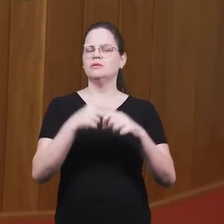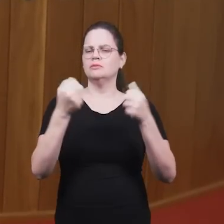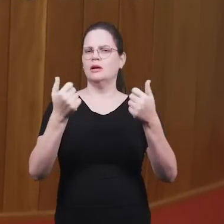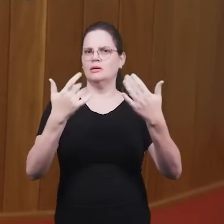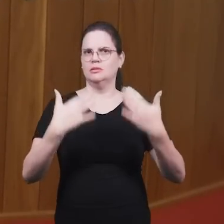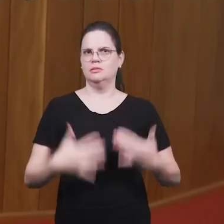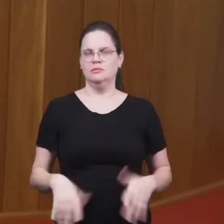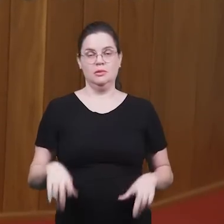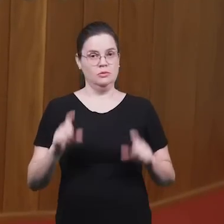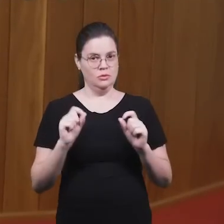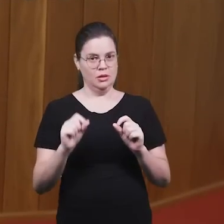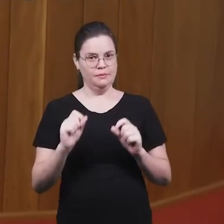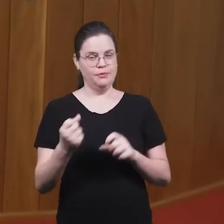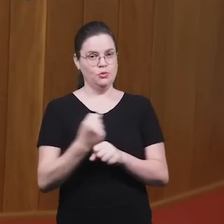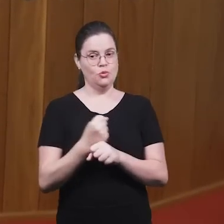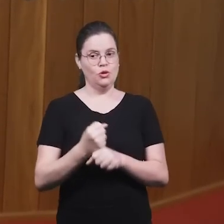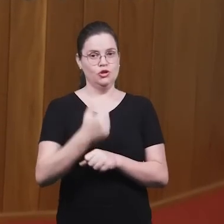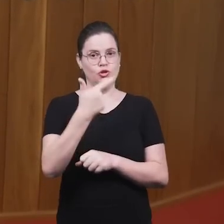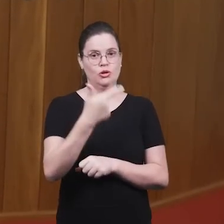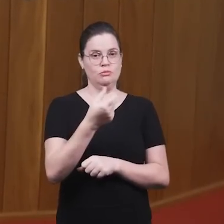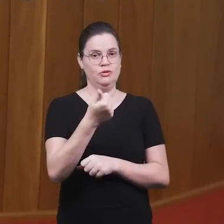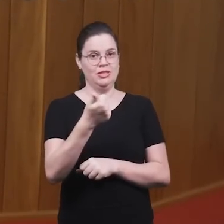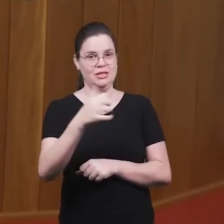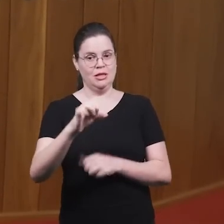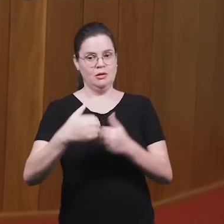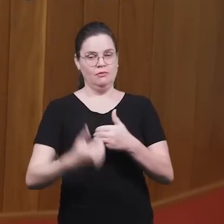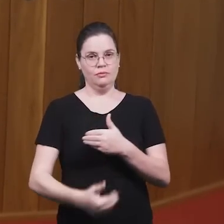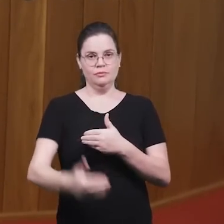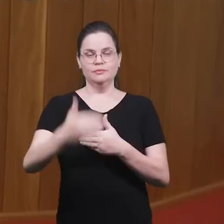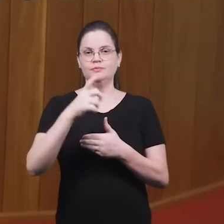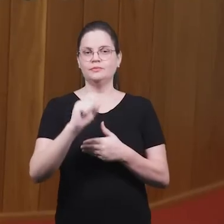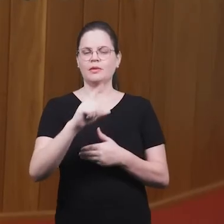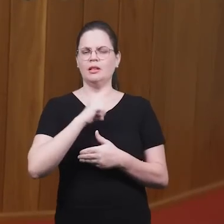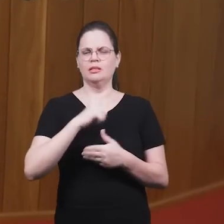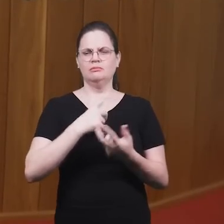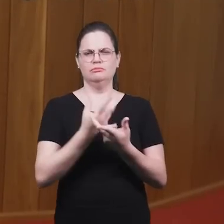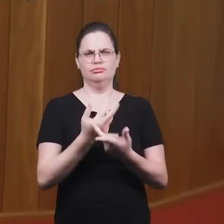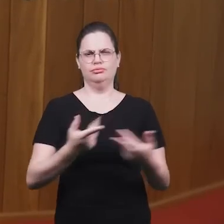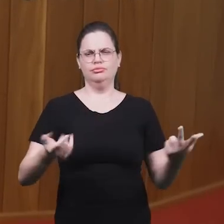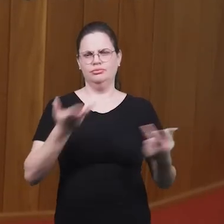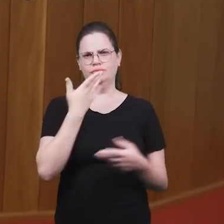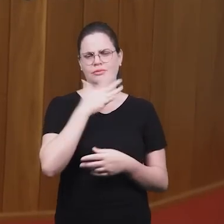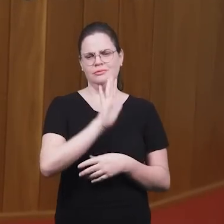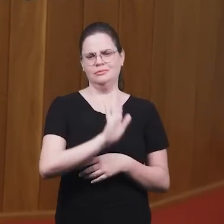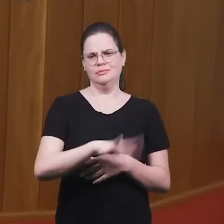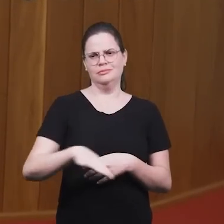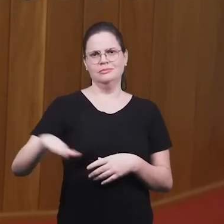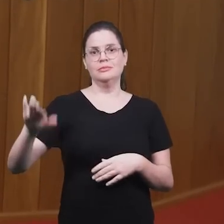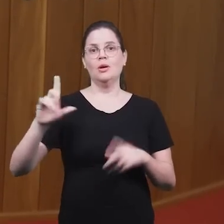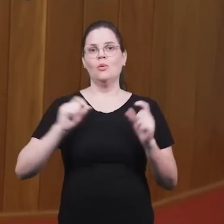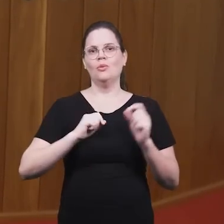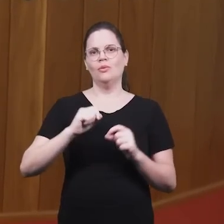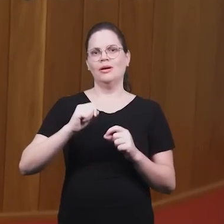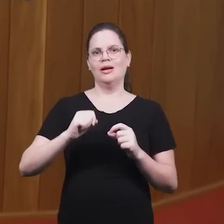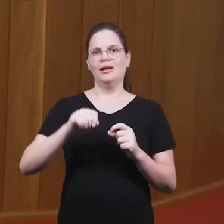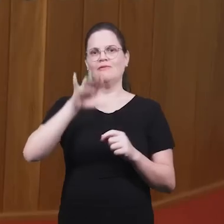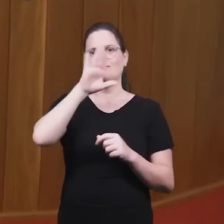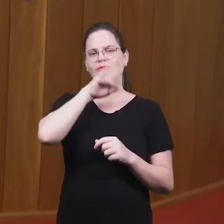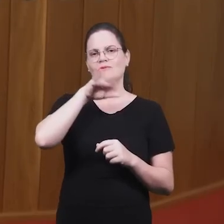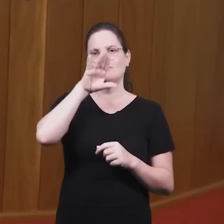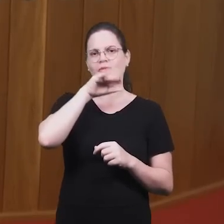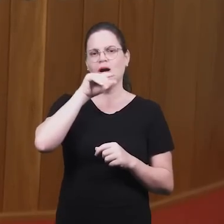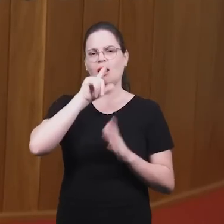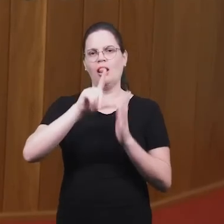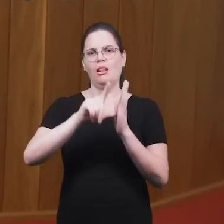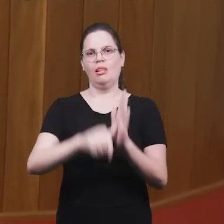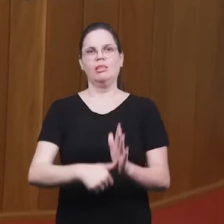estão falando desde 2019? Que tem muitas crianças que estão com atraso na linguagem,